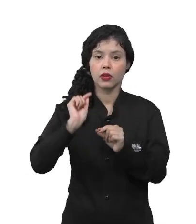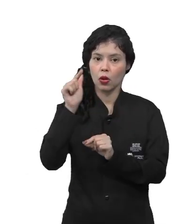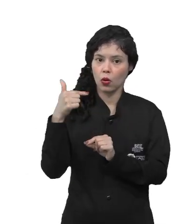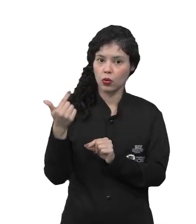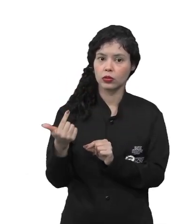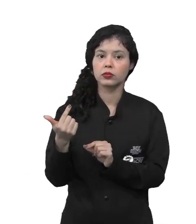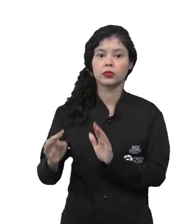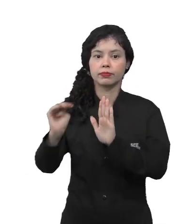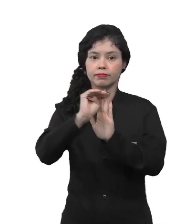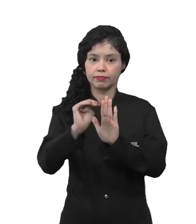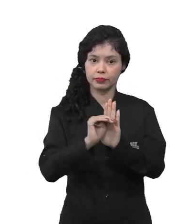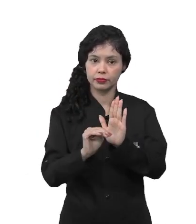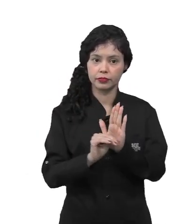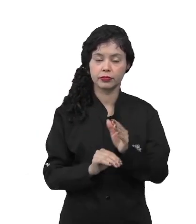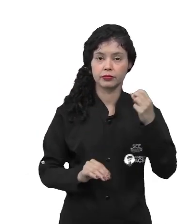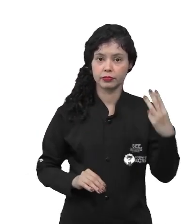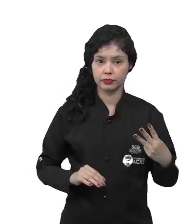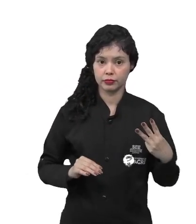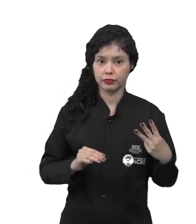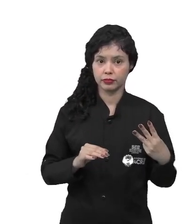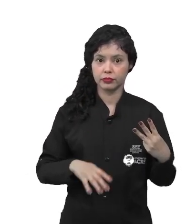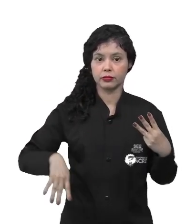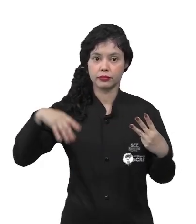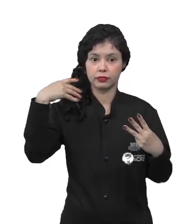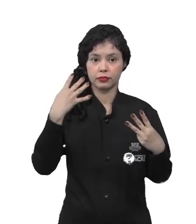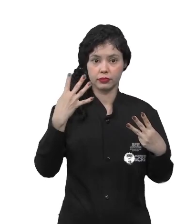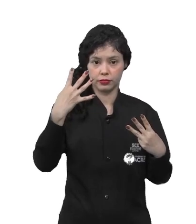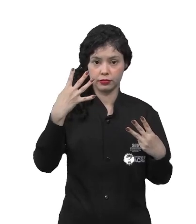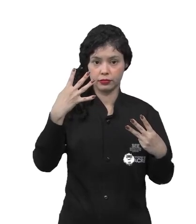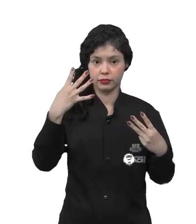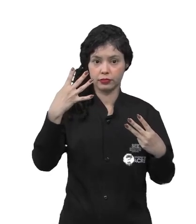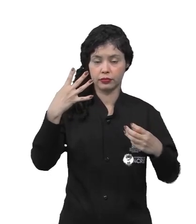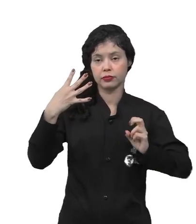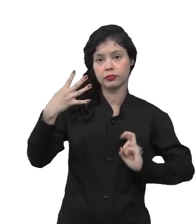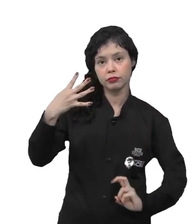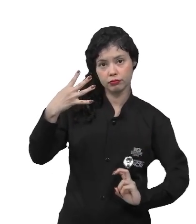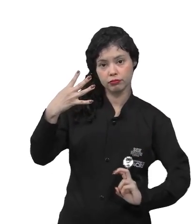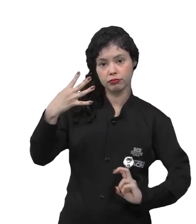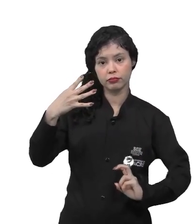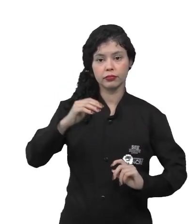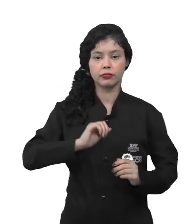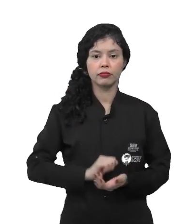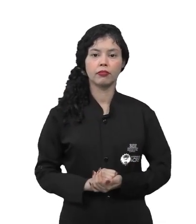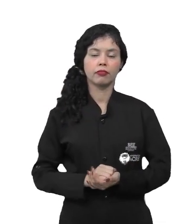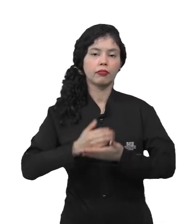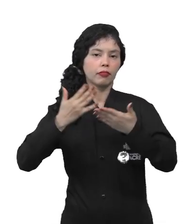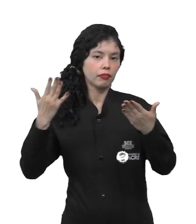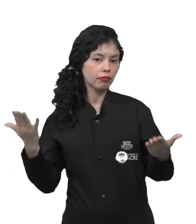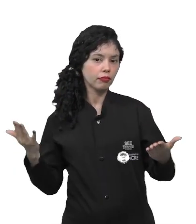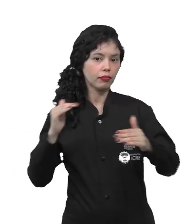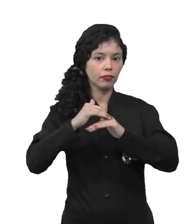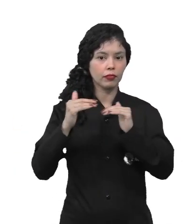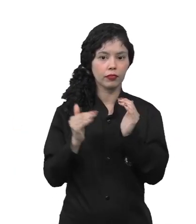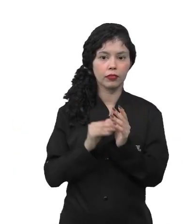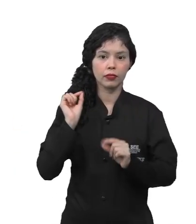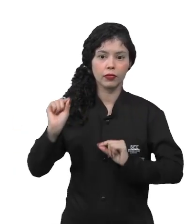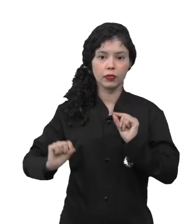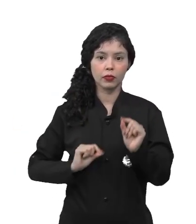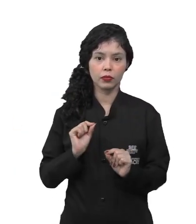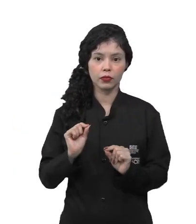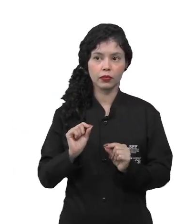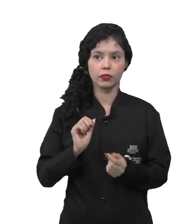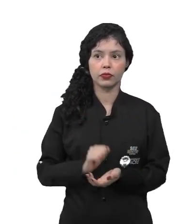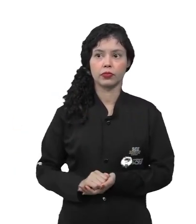outras etapas. Etapa 3, etapa 4 e etapa 5. Então, totalizando aí, nós